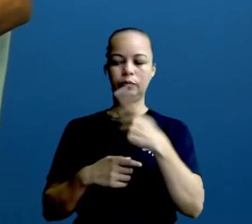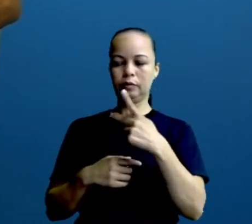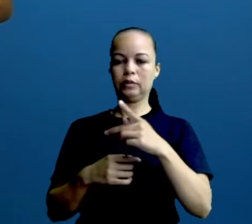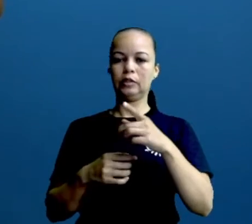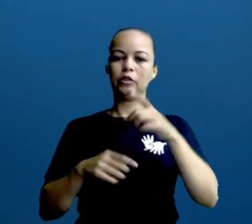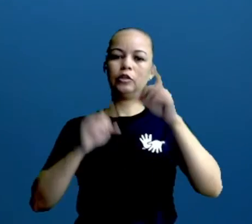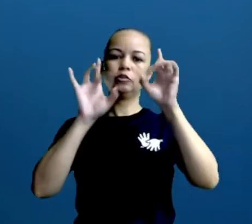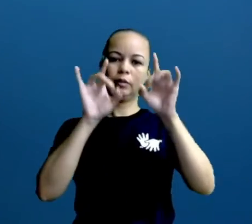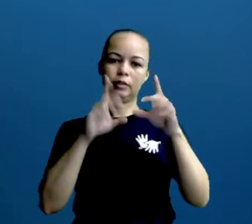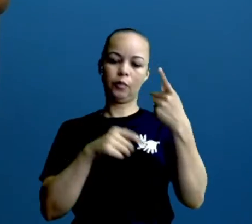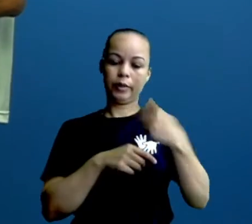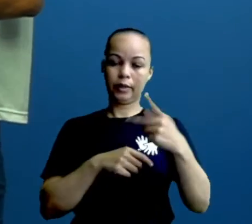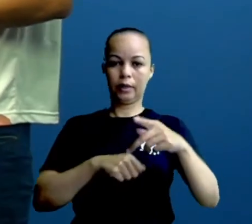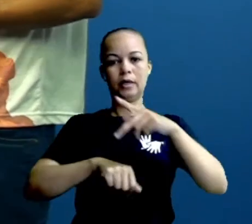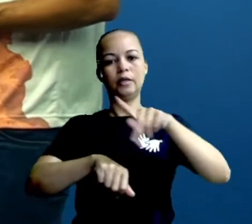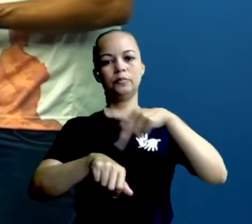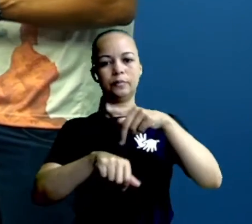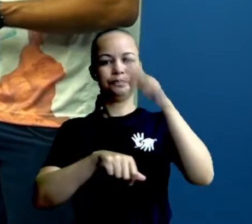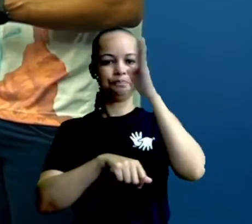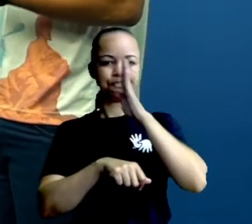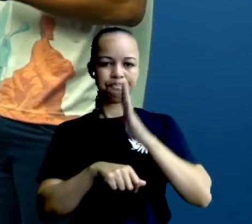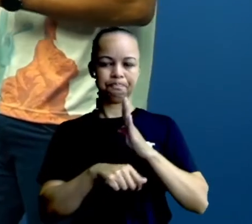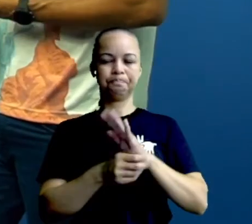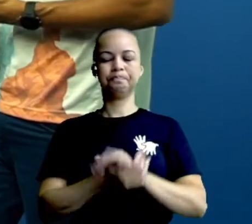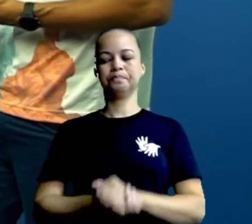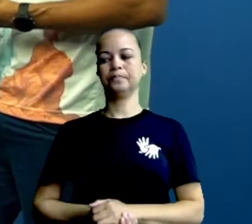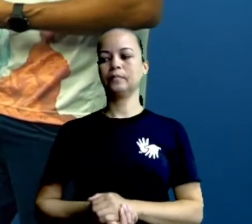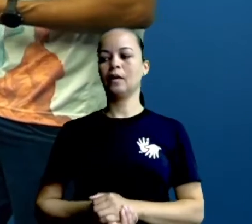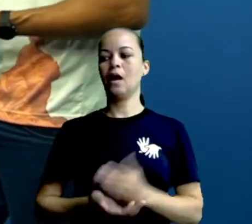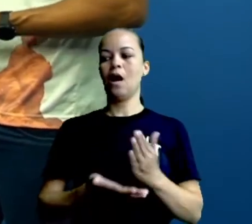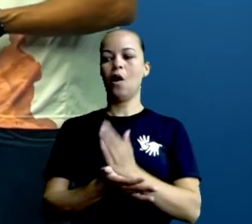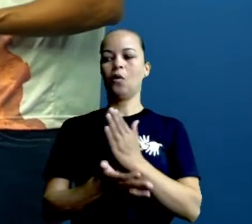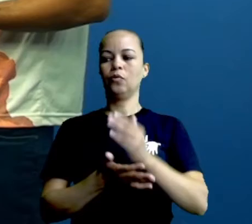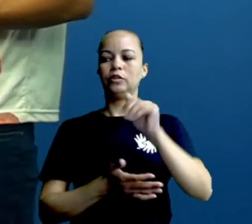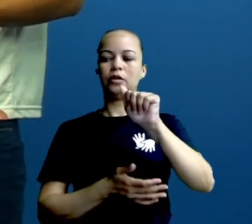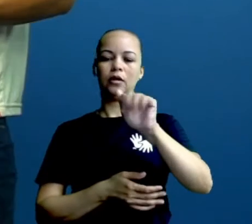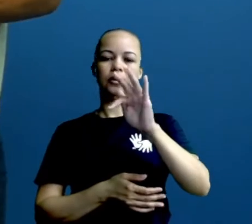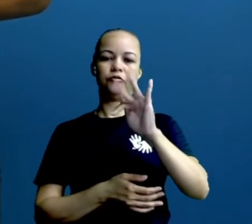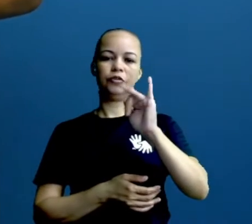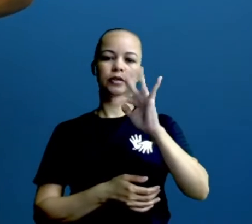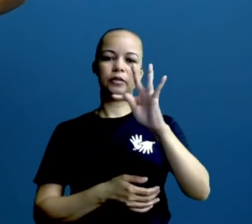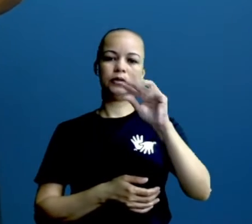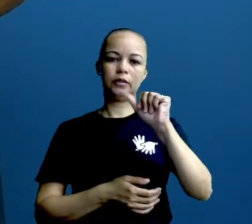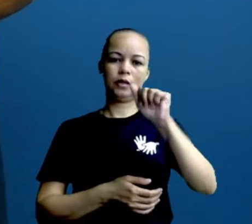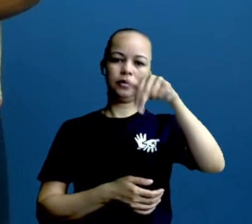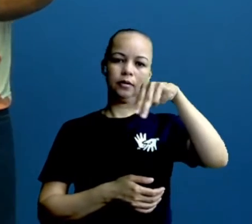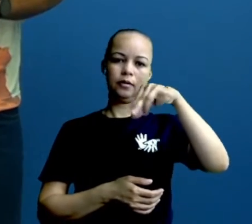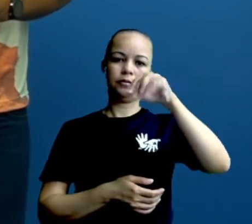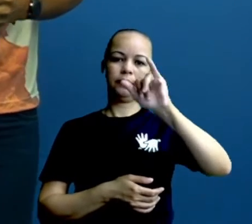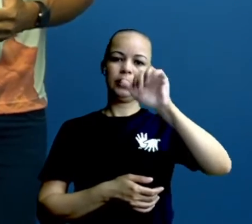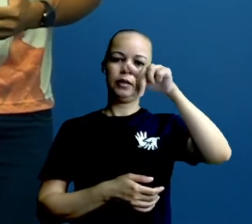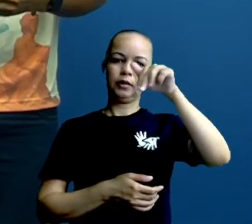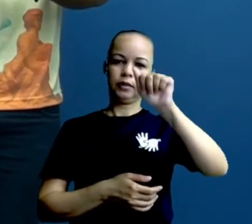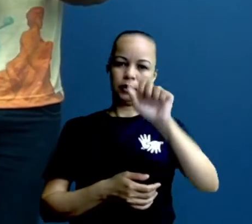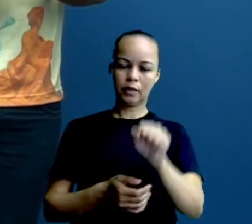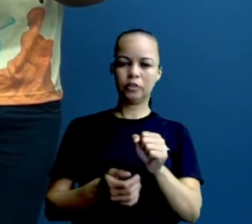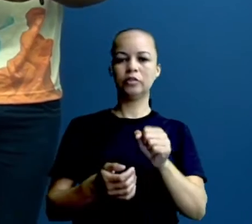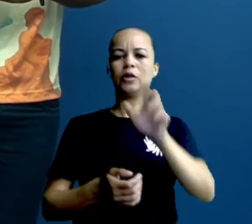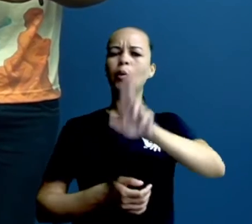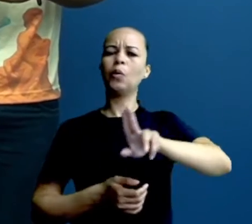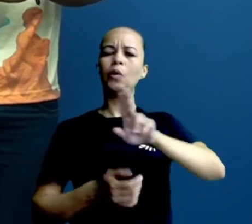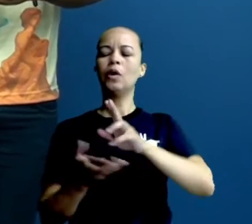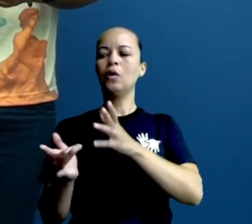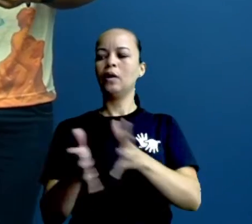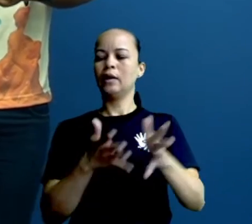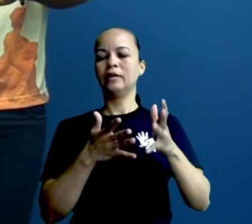aqui no nosso país. Algumas anfetaminas são comercializadas como